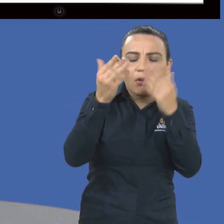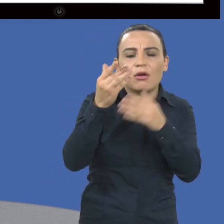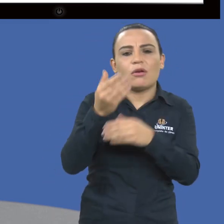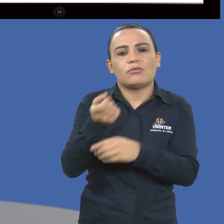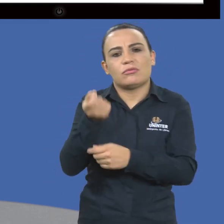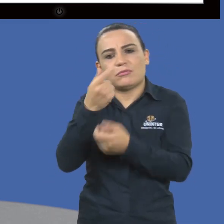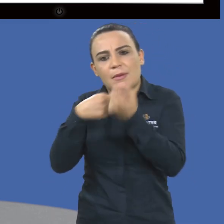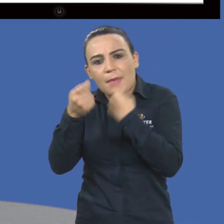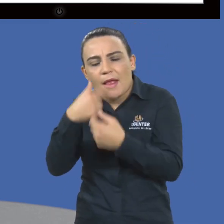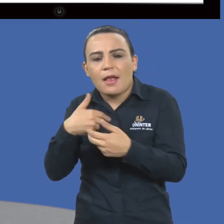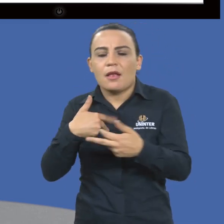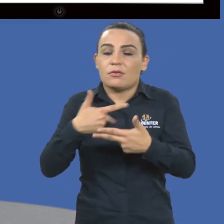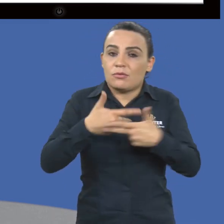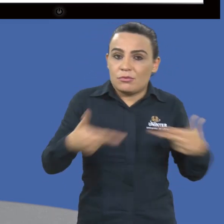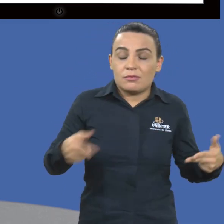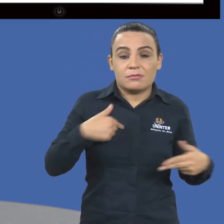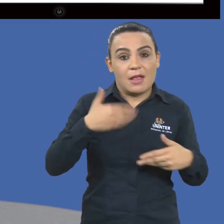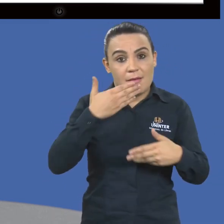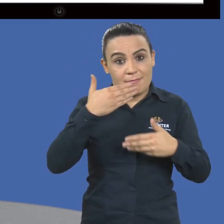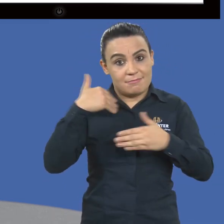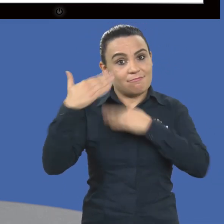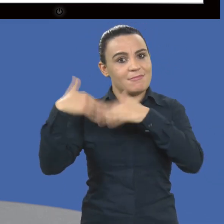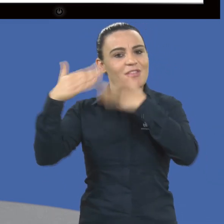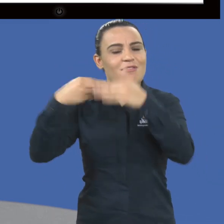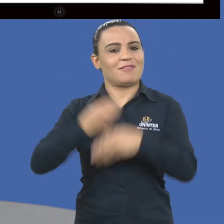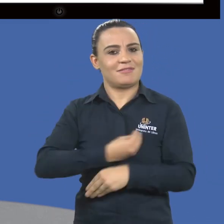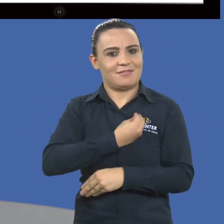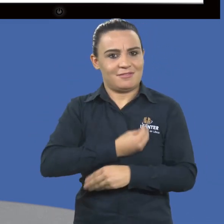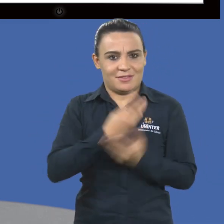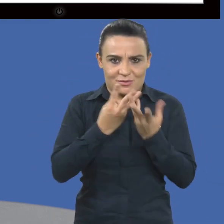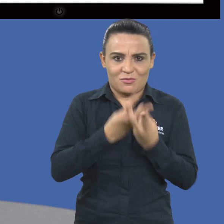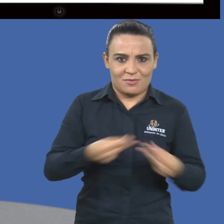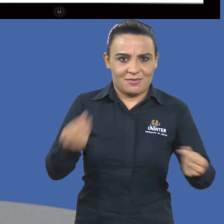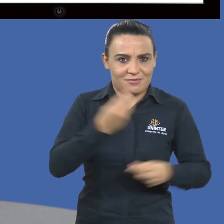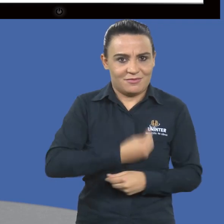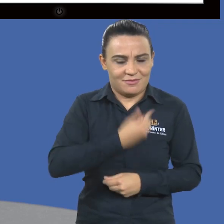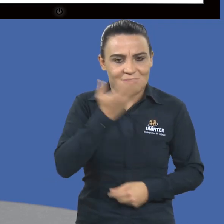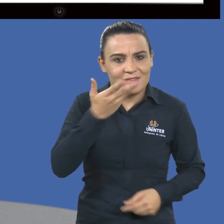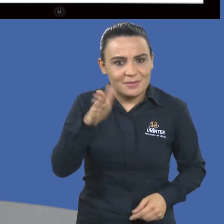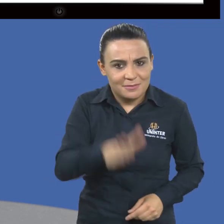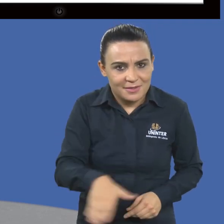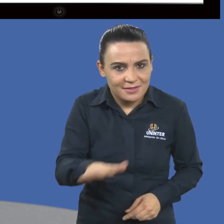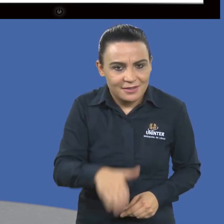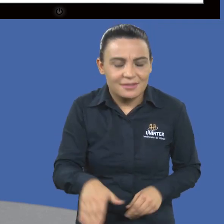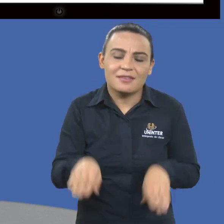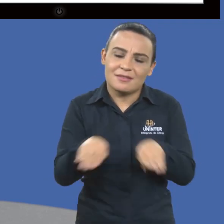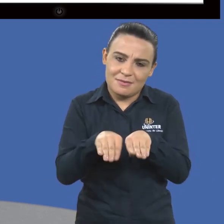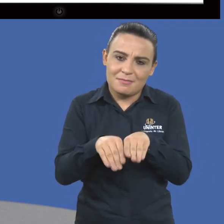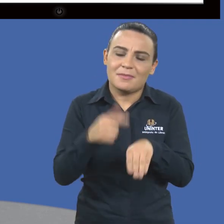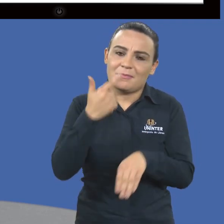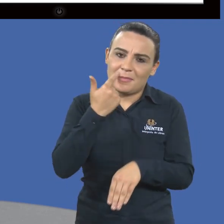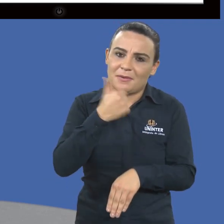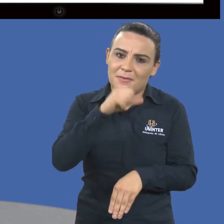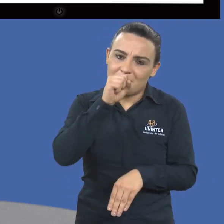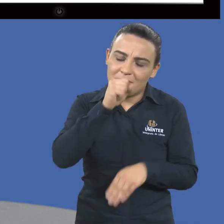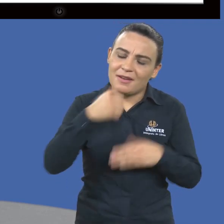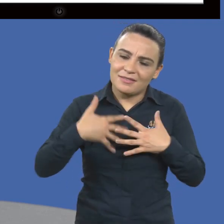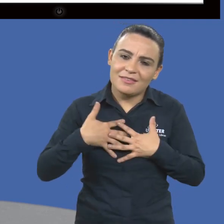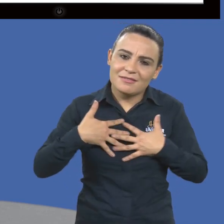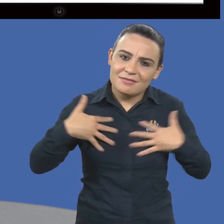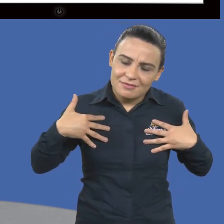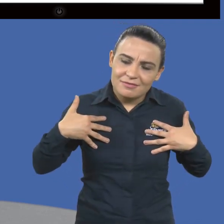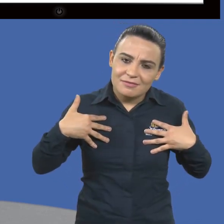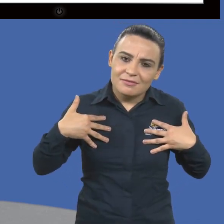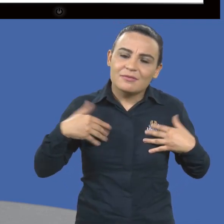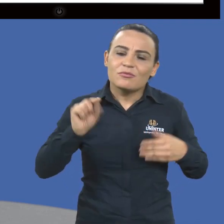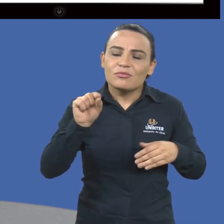proporcionar uma melhoria na qualidade de vida dessas crianças e, naturalmente, para os pais vai ser